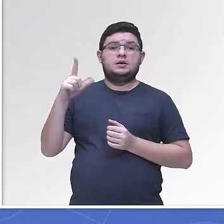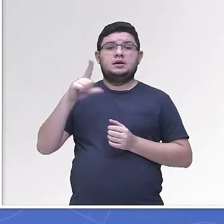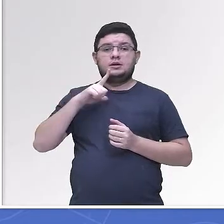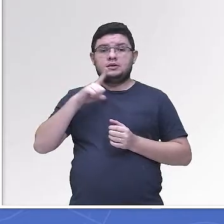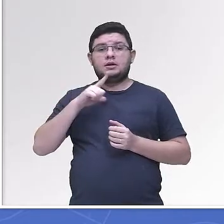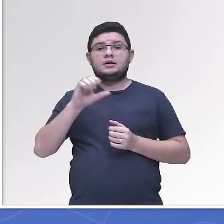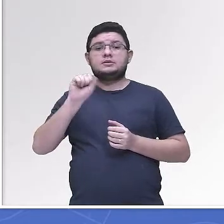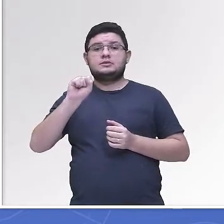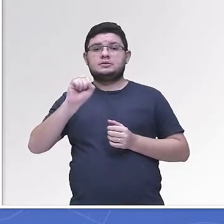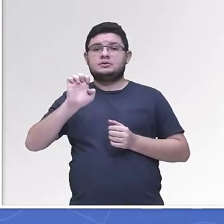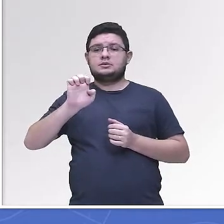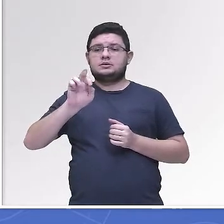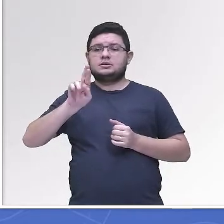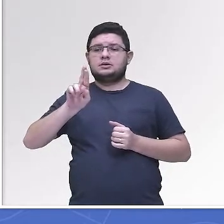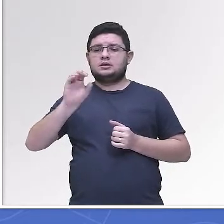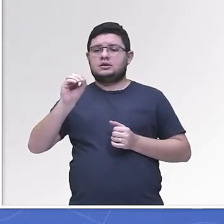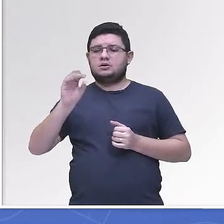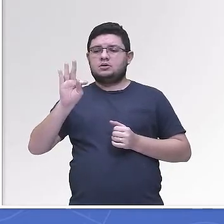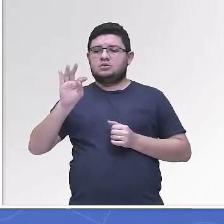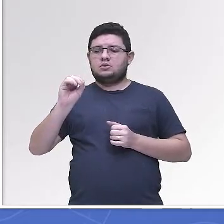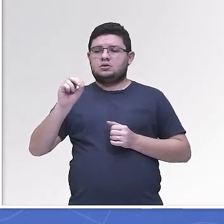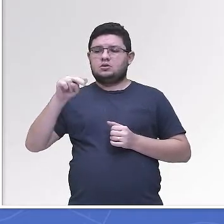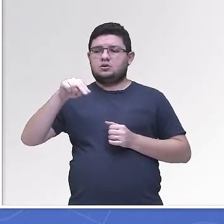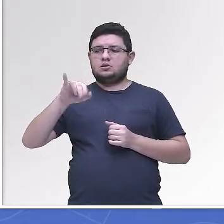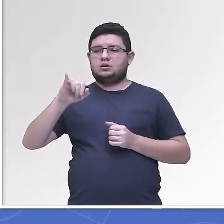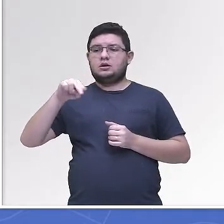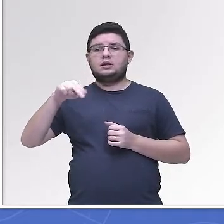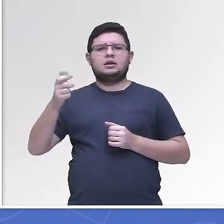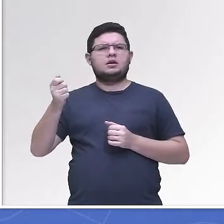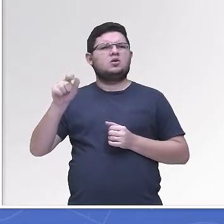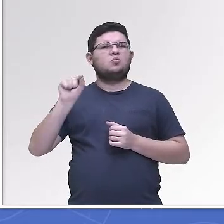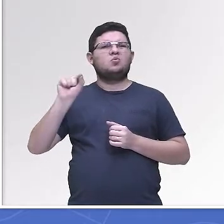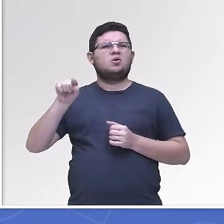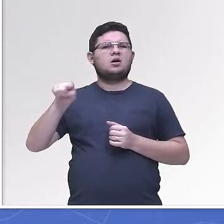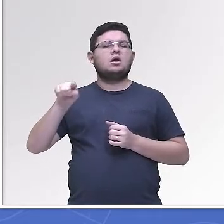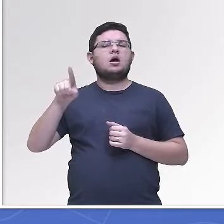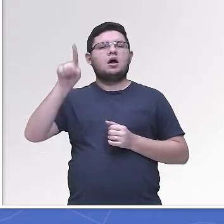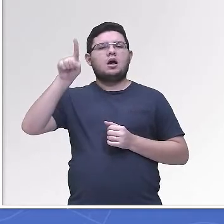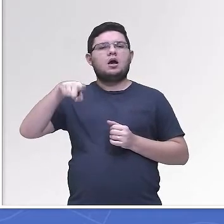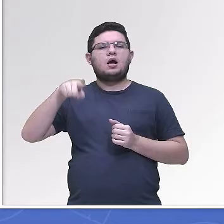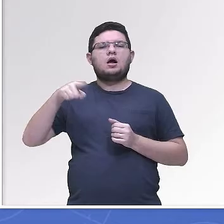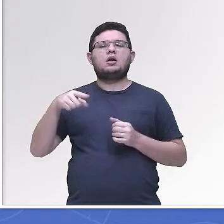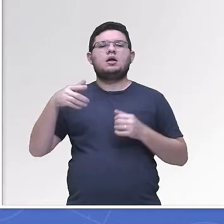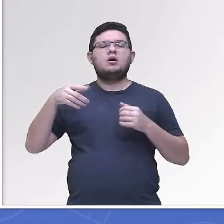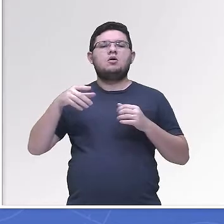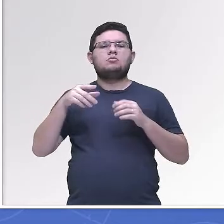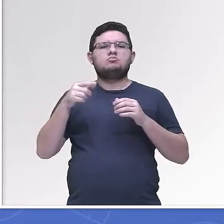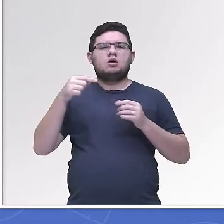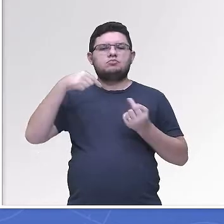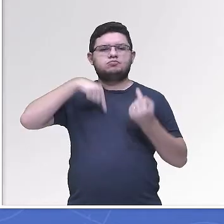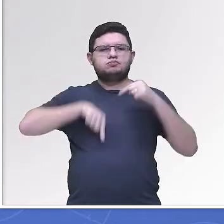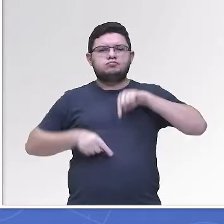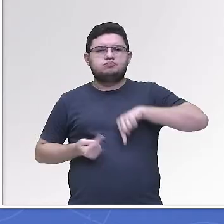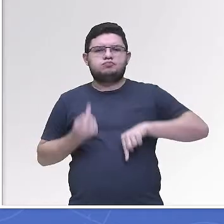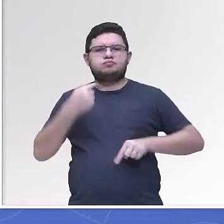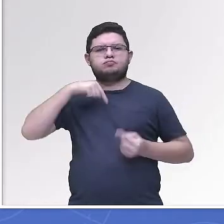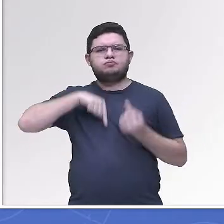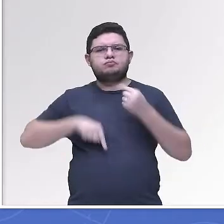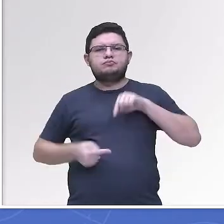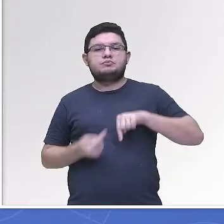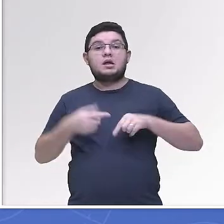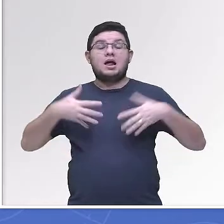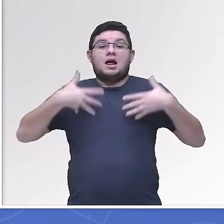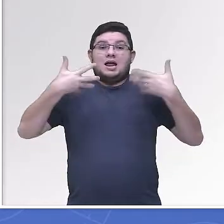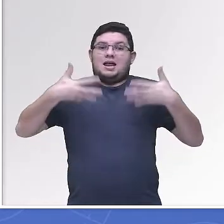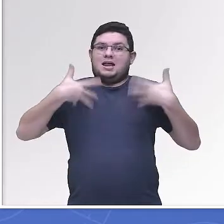Ela é conhecida como a molécula da alegria. O que ela faz? Ela nos